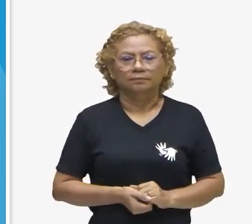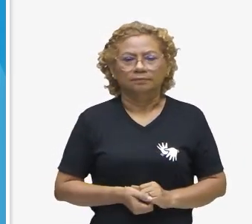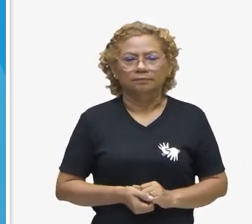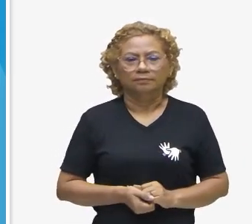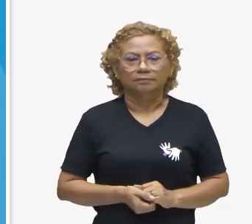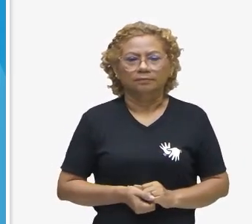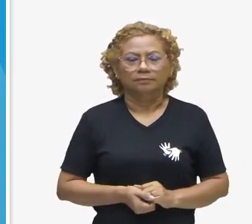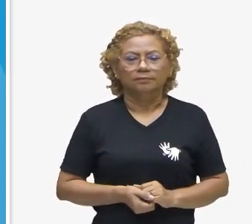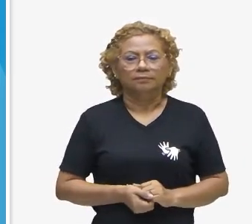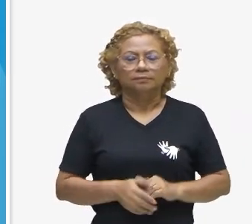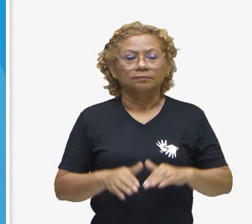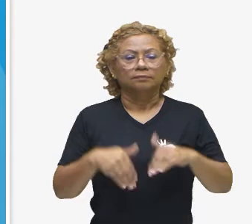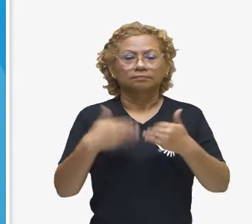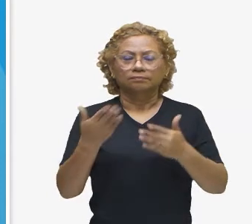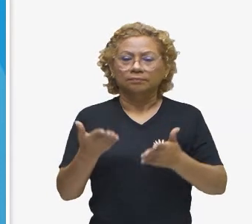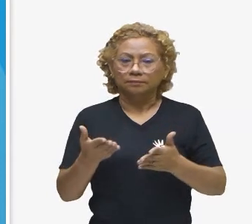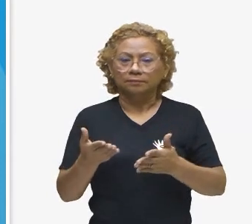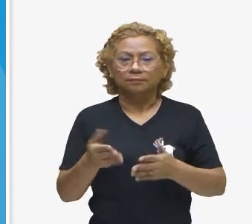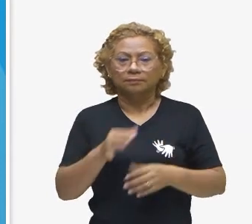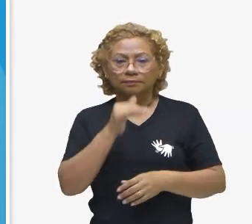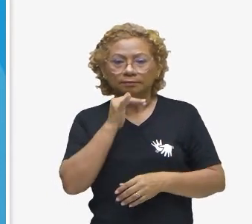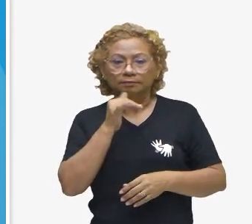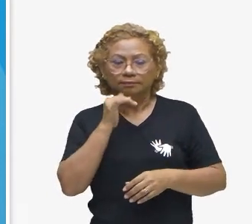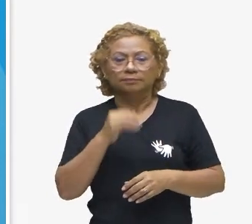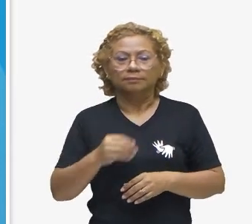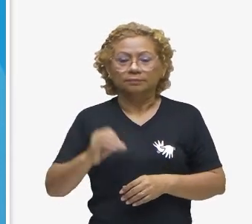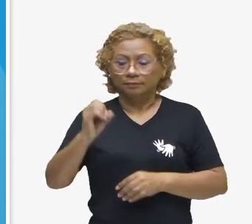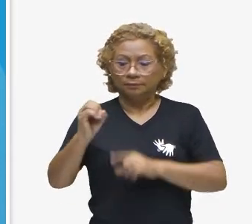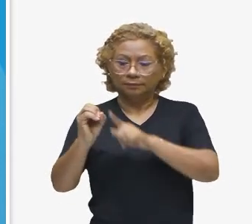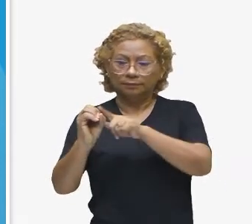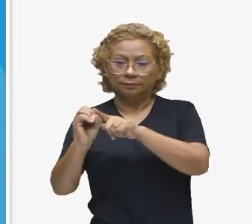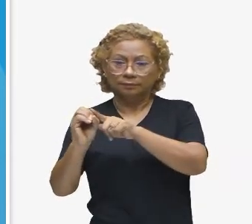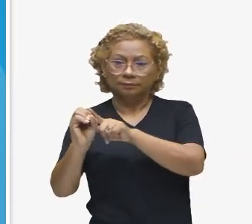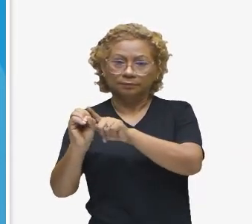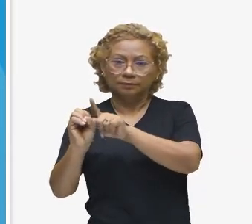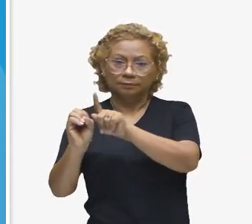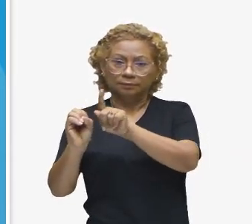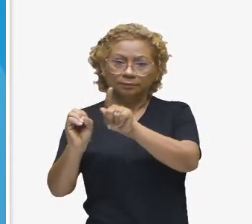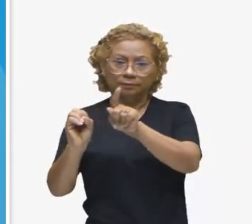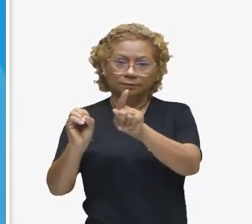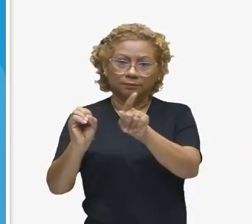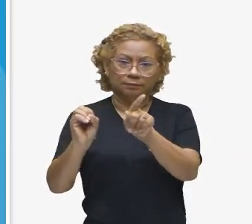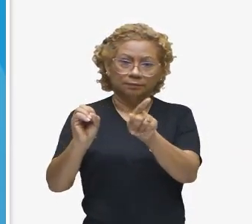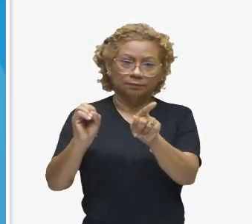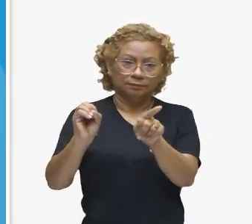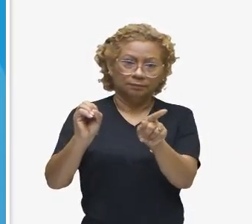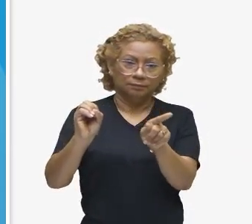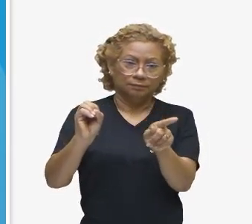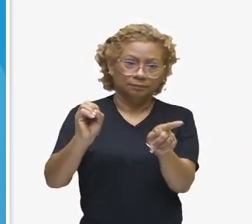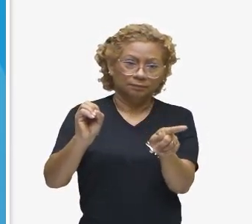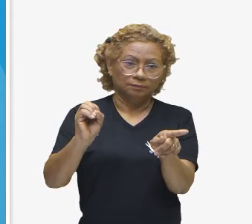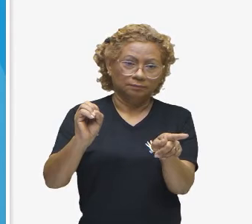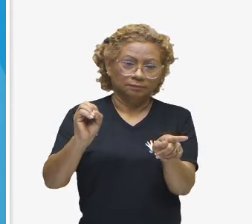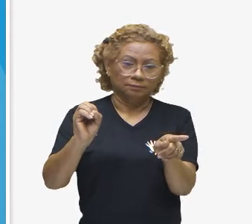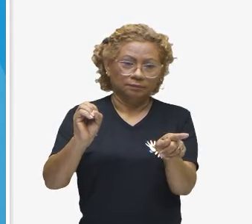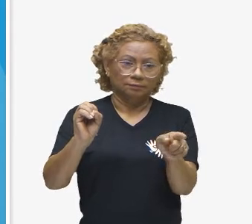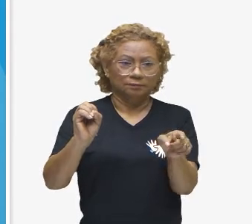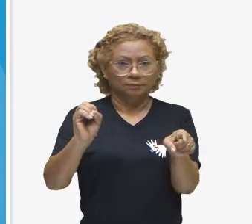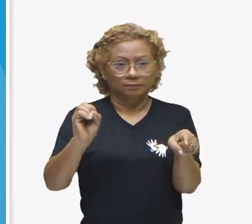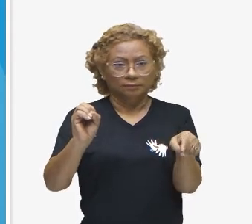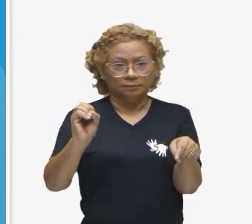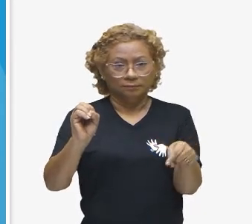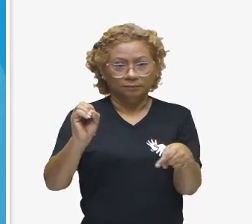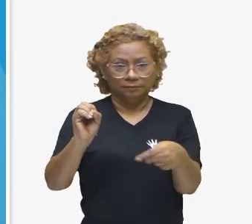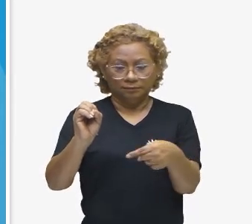chega até aqui no 3π sobre 2, isso significa que o valor de x vai